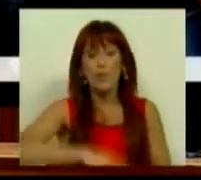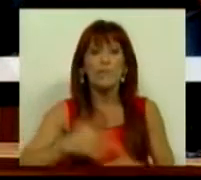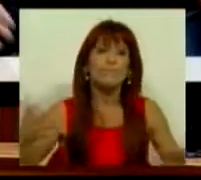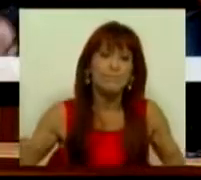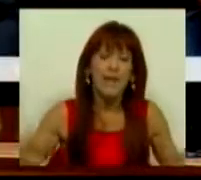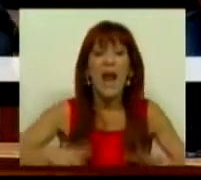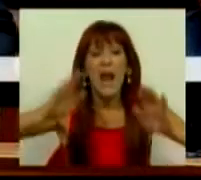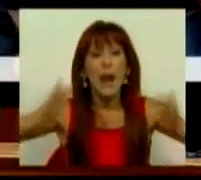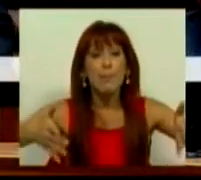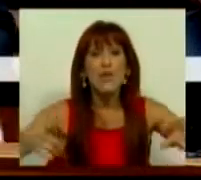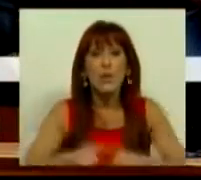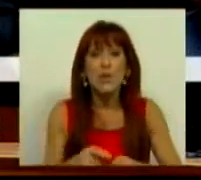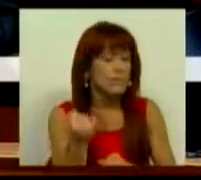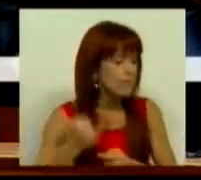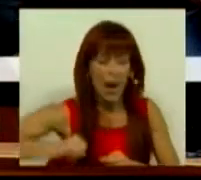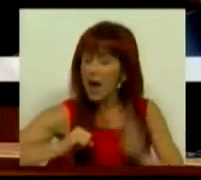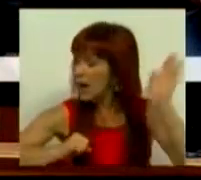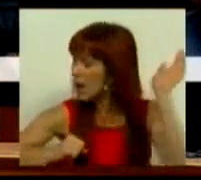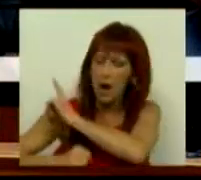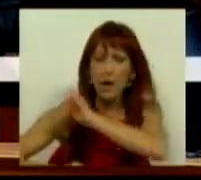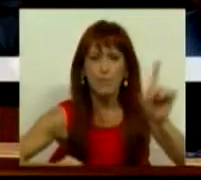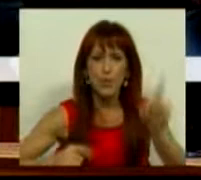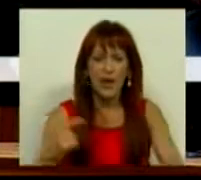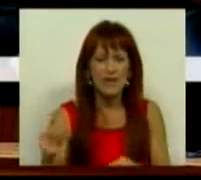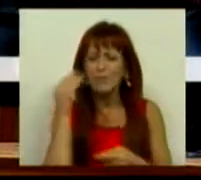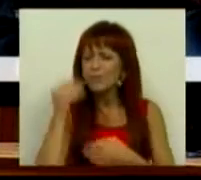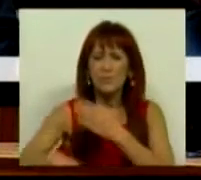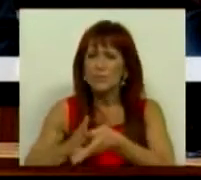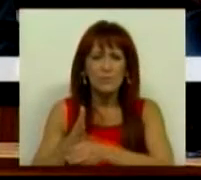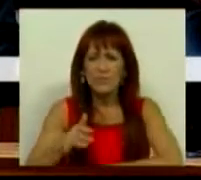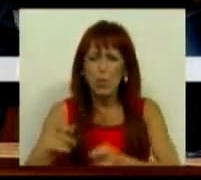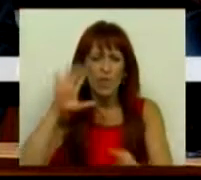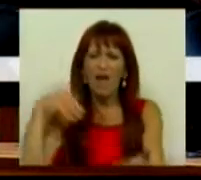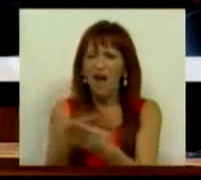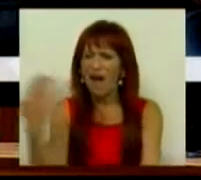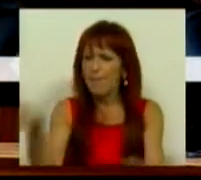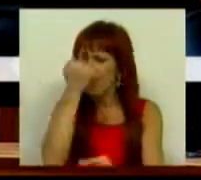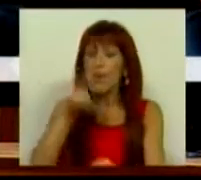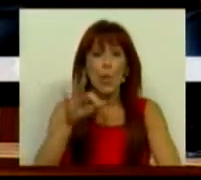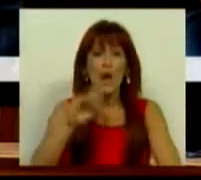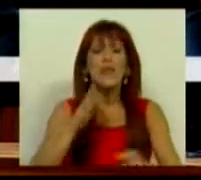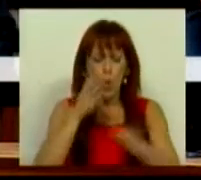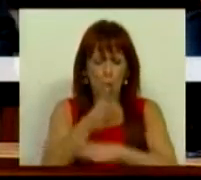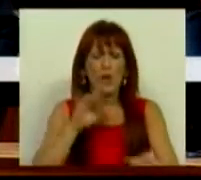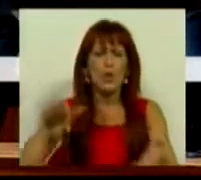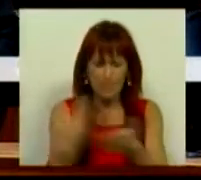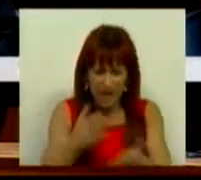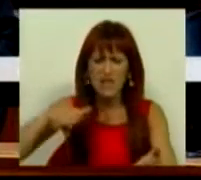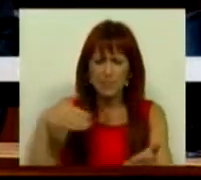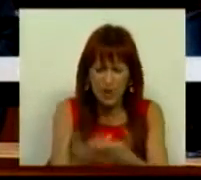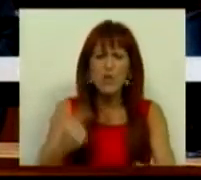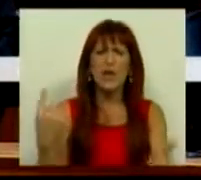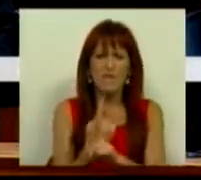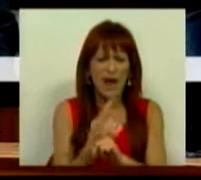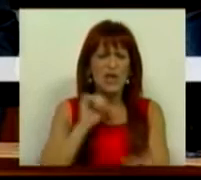e é necessário arrepiar caminho porque esta receita não leva a parte nenhuma. O PS vai continuar a apresentar as